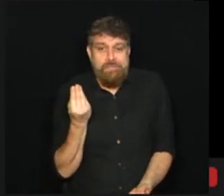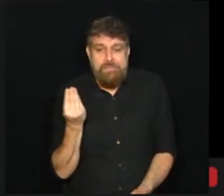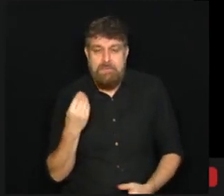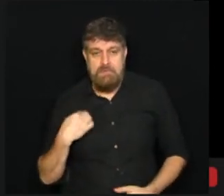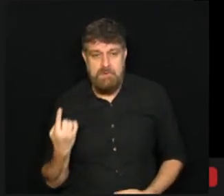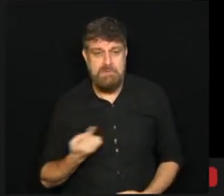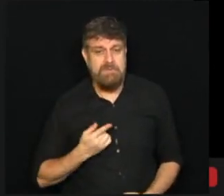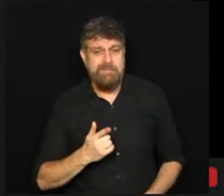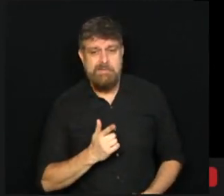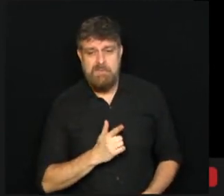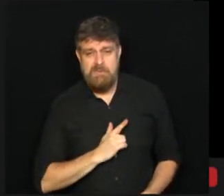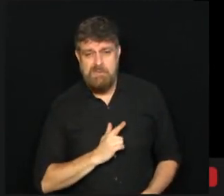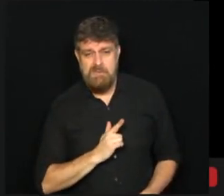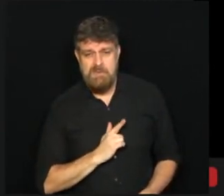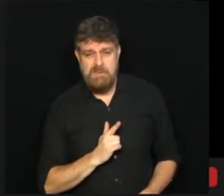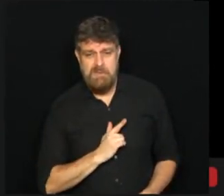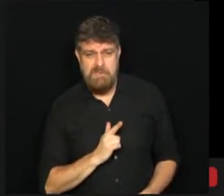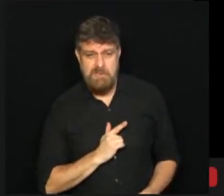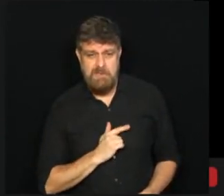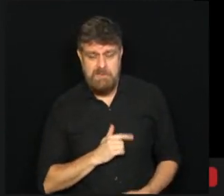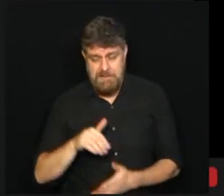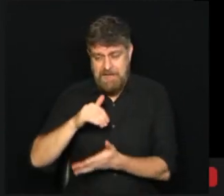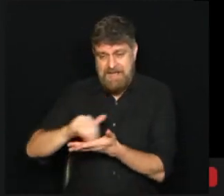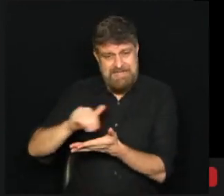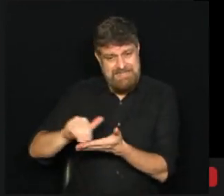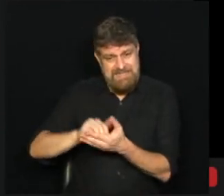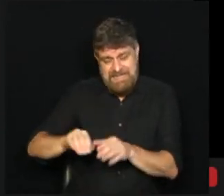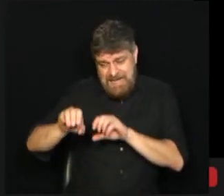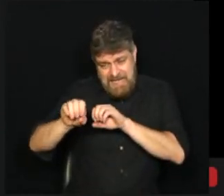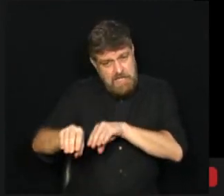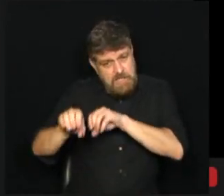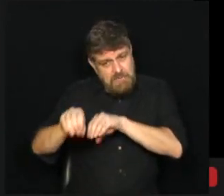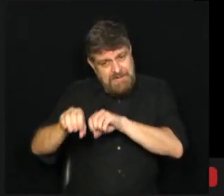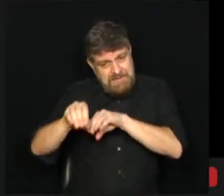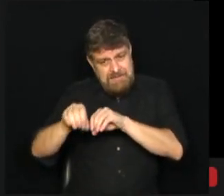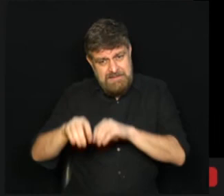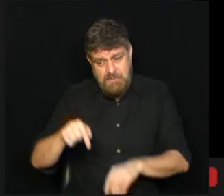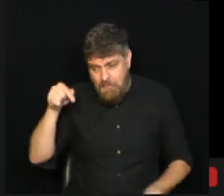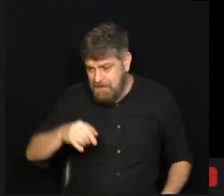ter numa secretaria como a educação